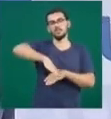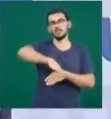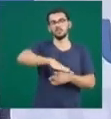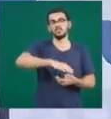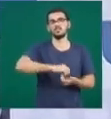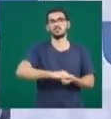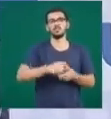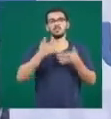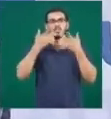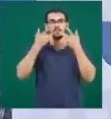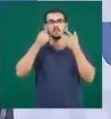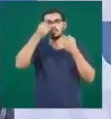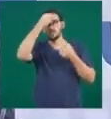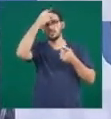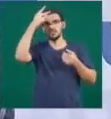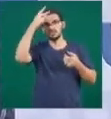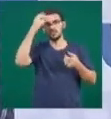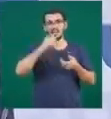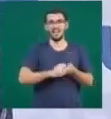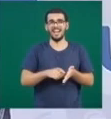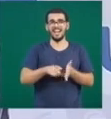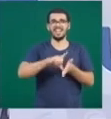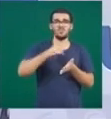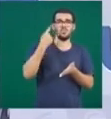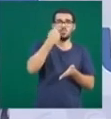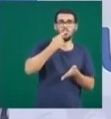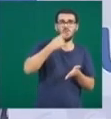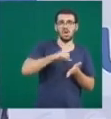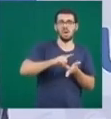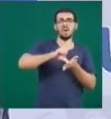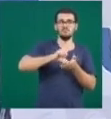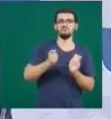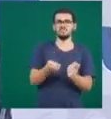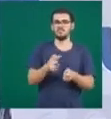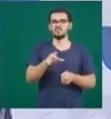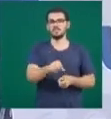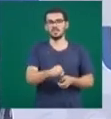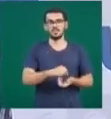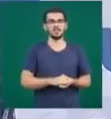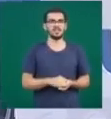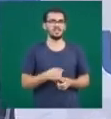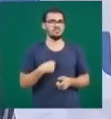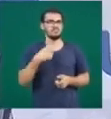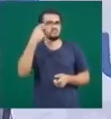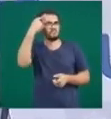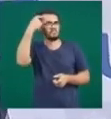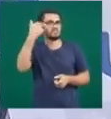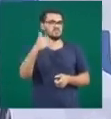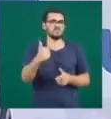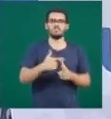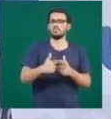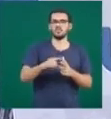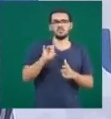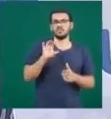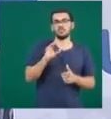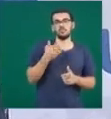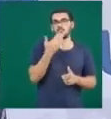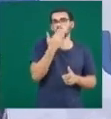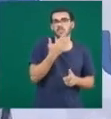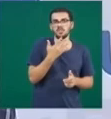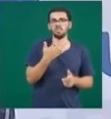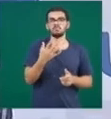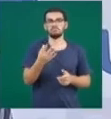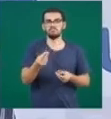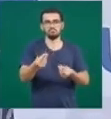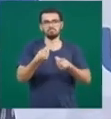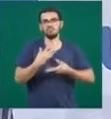uma hora de antecedência do espetáculo. Eu não penso que haverá grandes problemas com relação a isso. Basta chegar lá e pedir, e nós esperamos